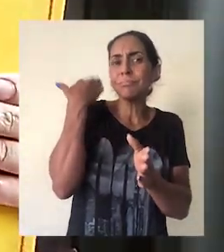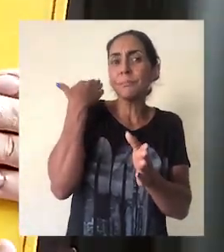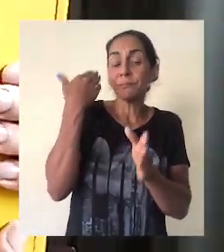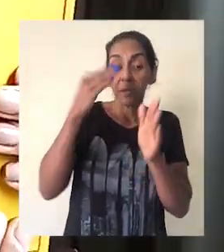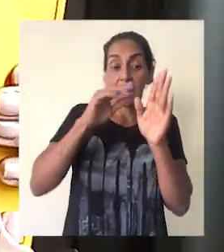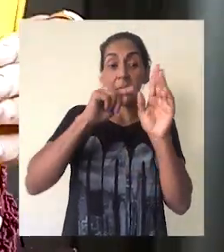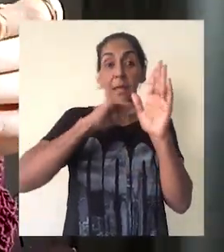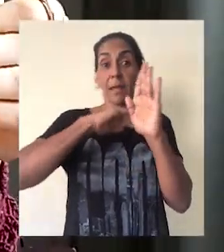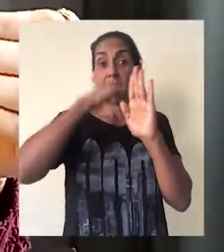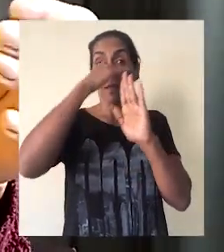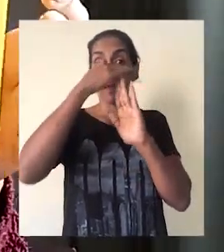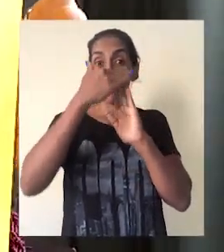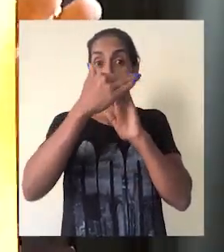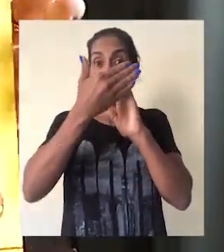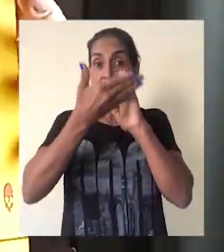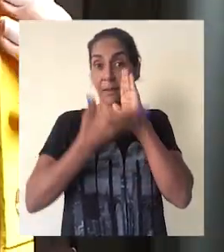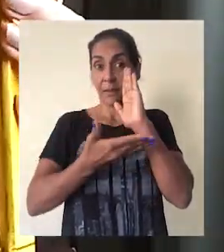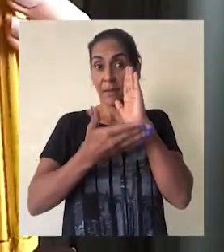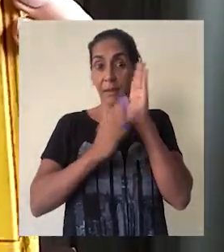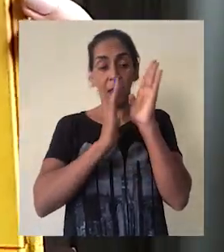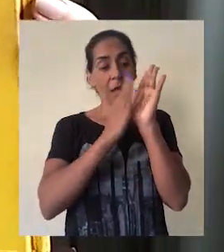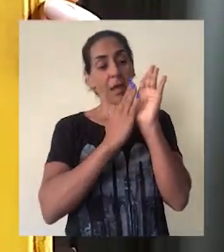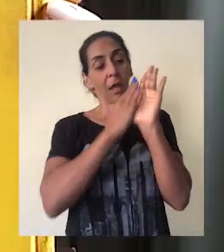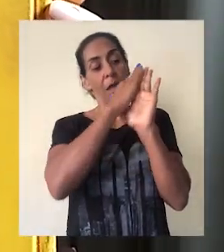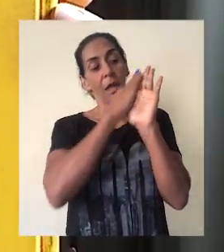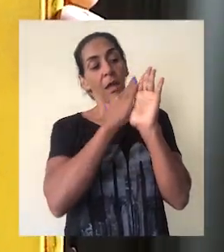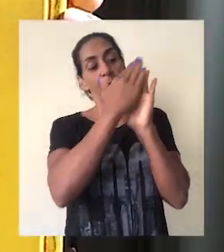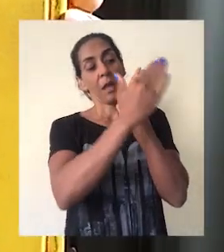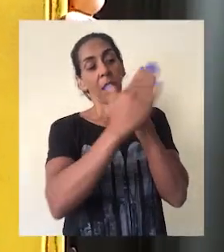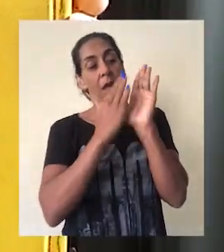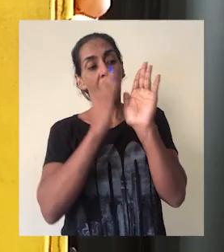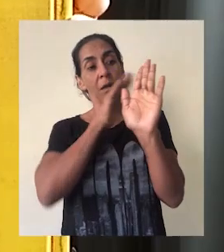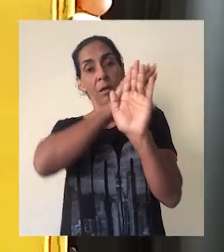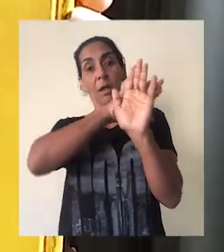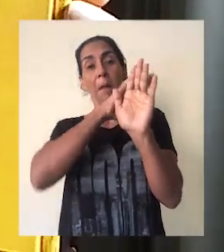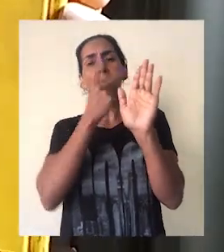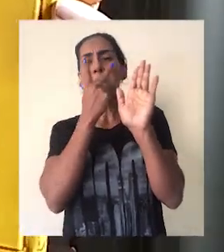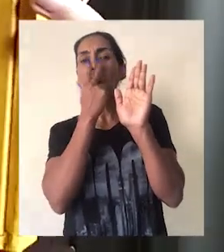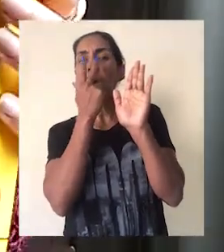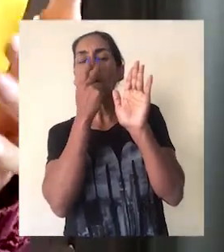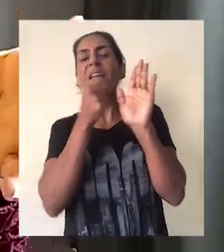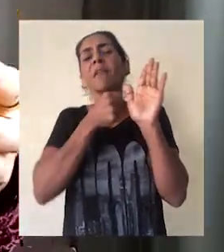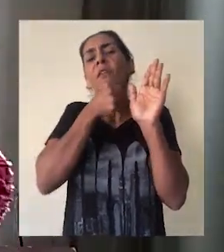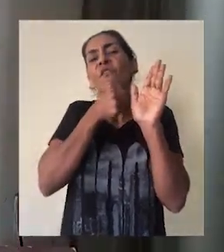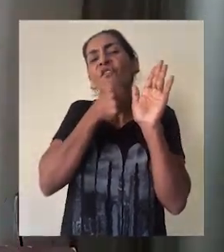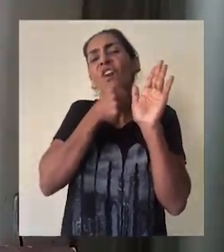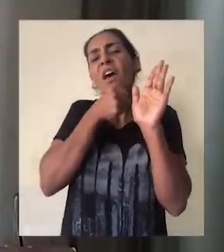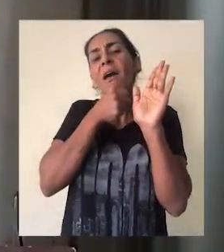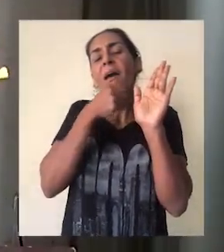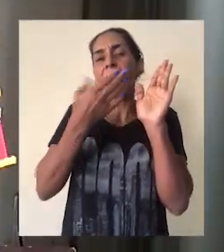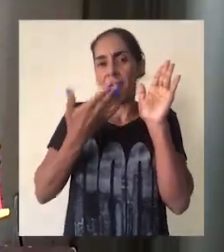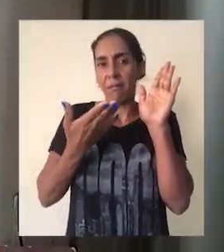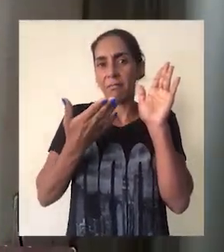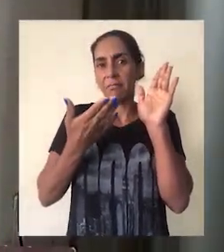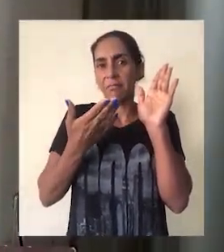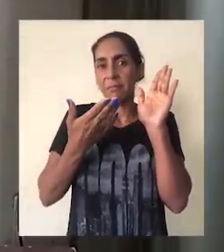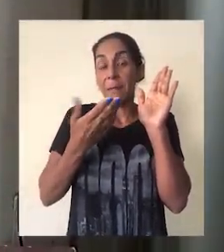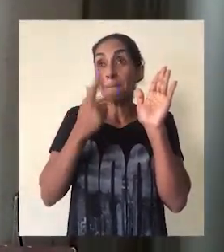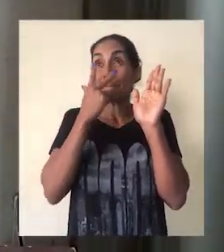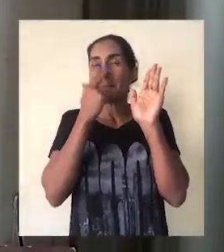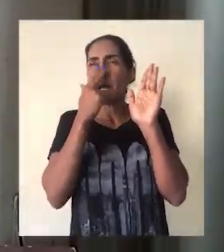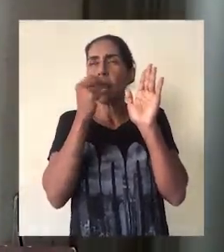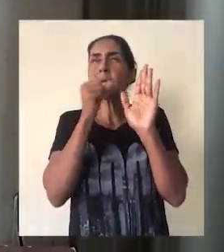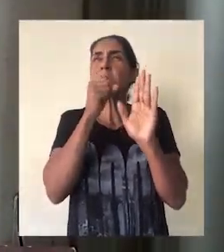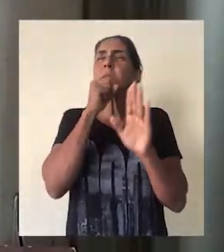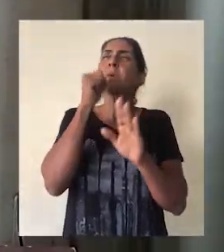podem perceber, eles fizeram um trabalho como que de envelhecimento. Então fica parecendo que é uma edição